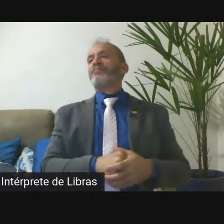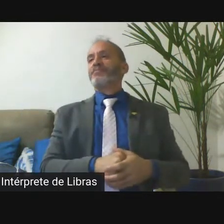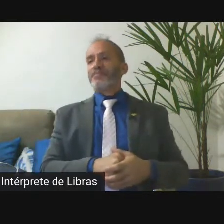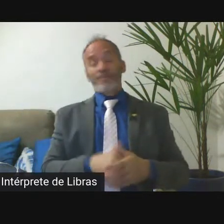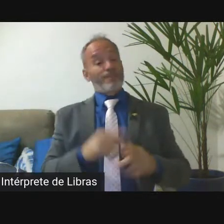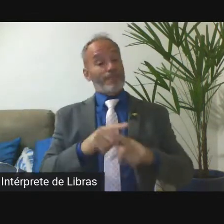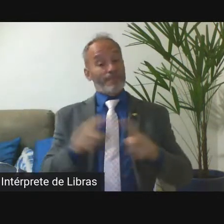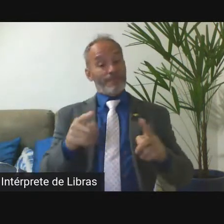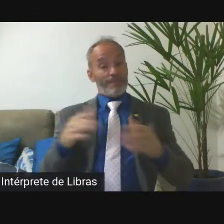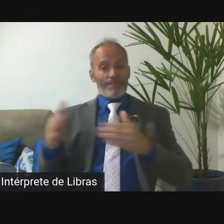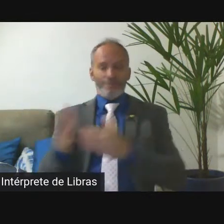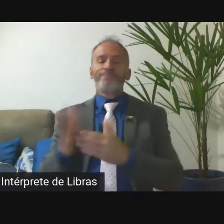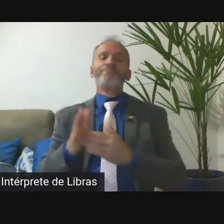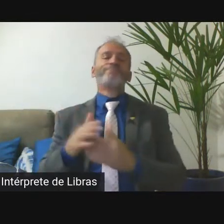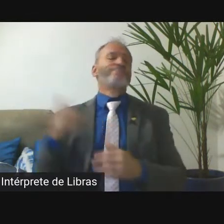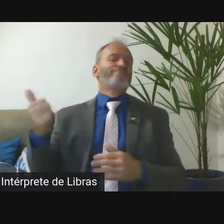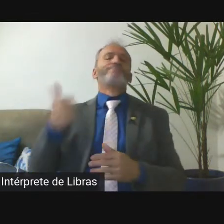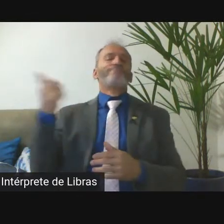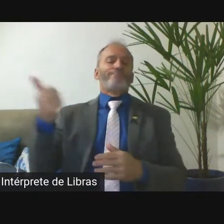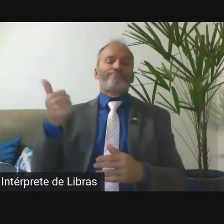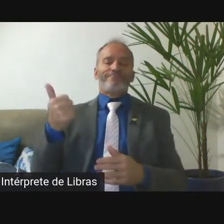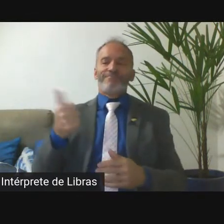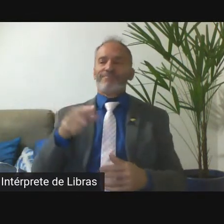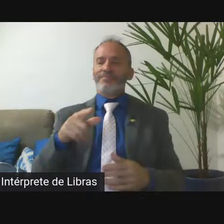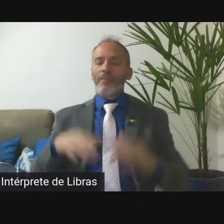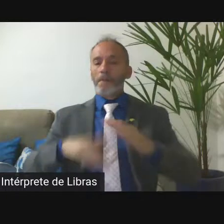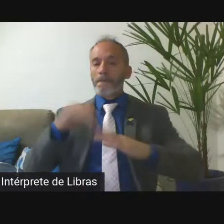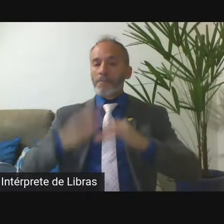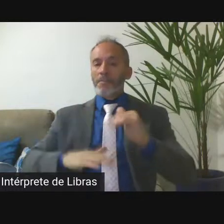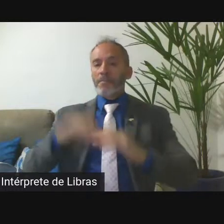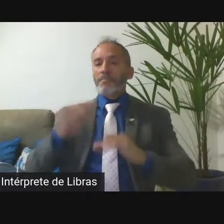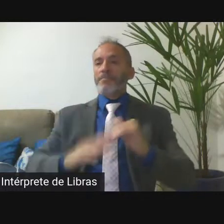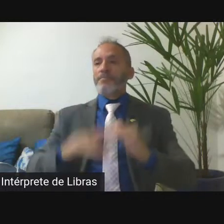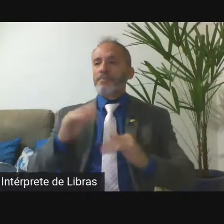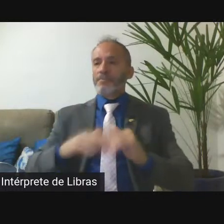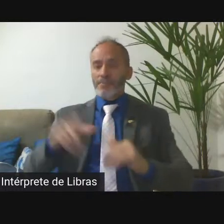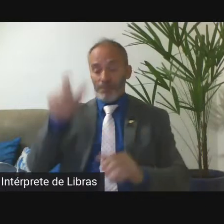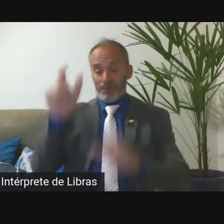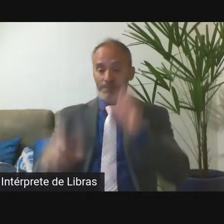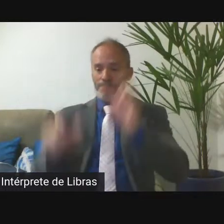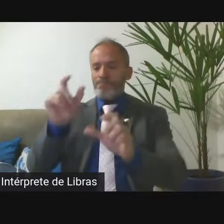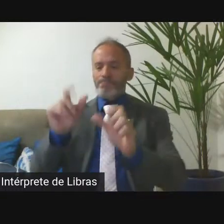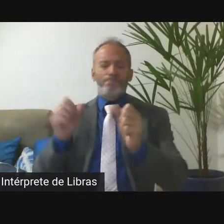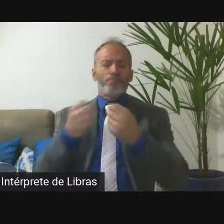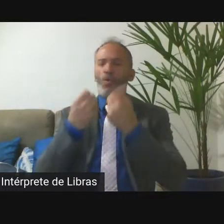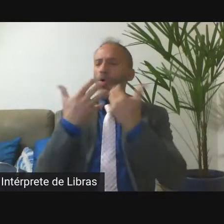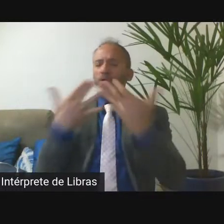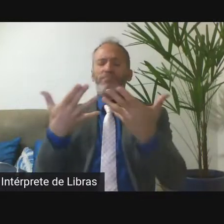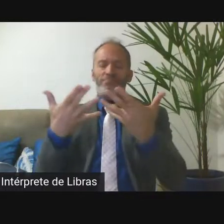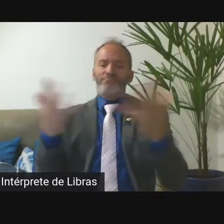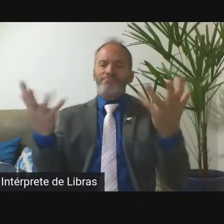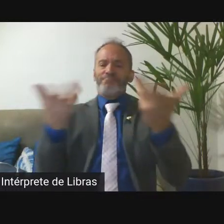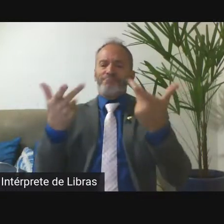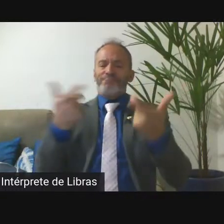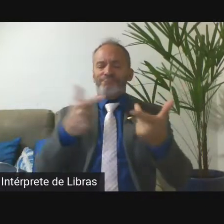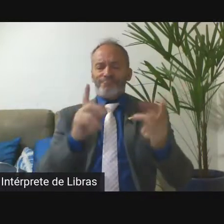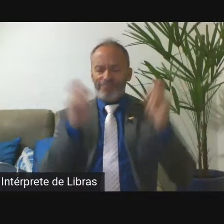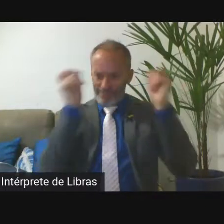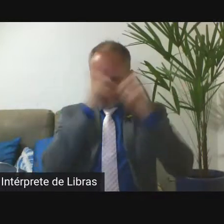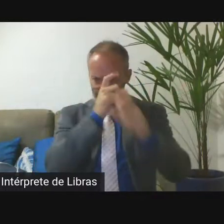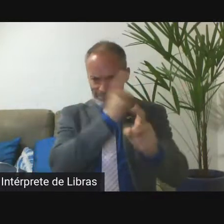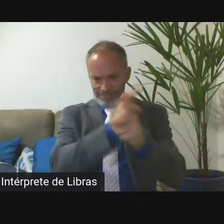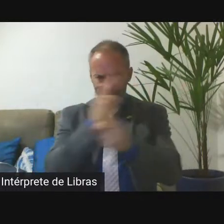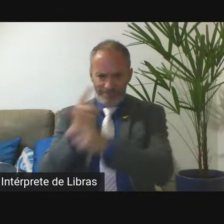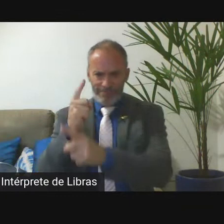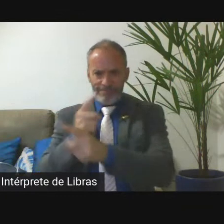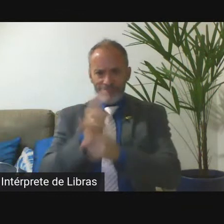Mas, no final, vale a pena, pois surgem profissionais e seres humanos sensacionais. As dificuldades encontradas nos